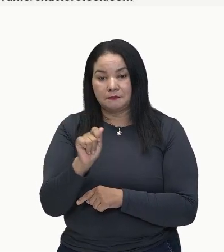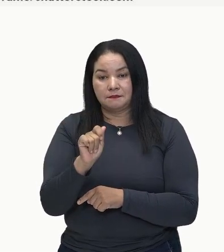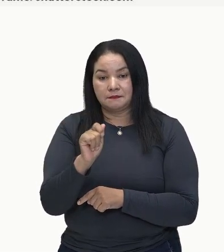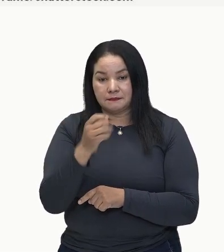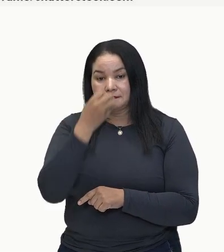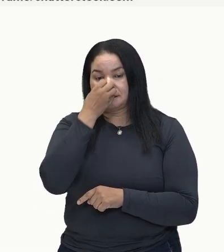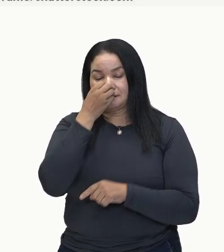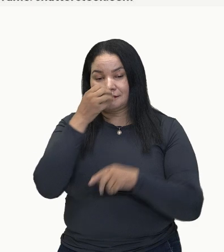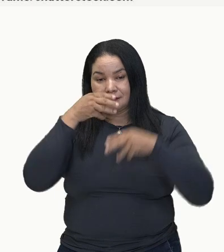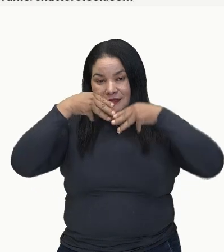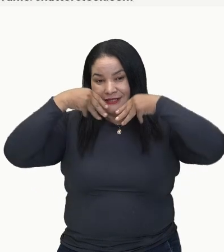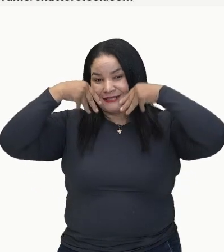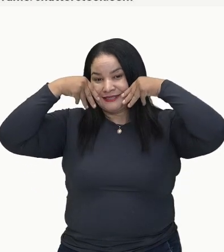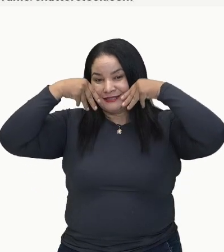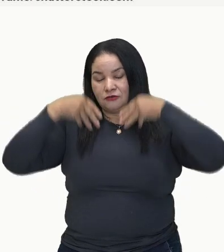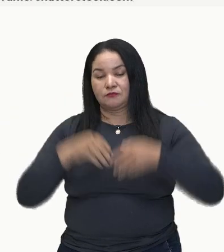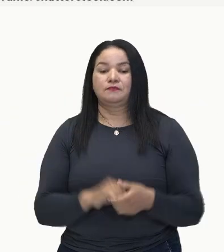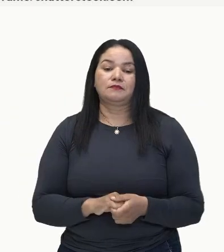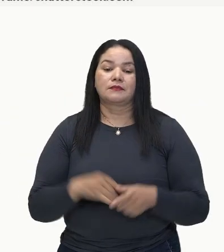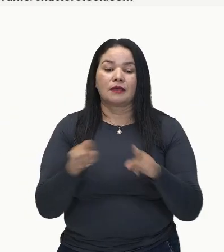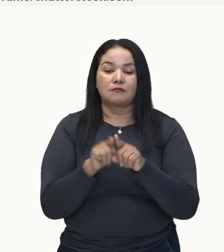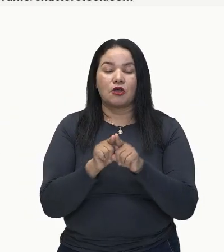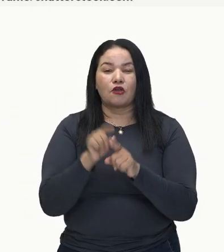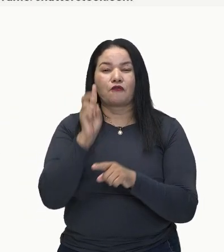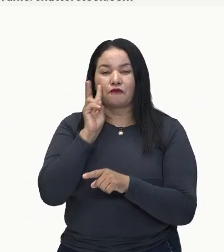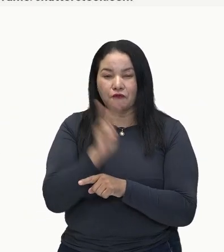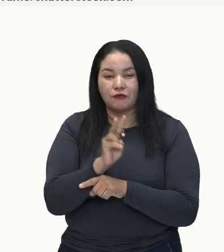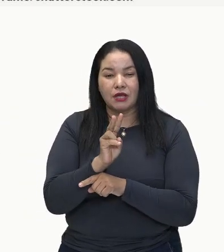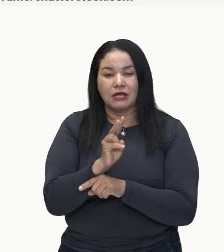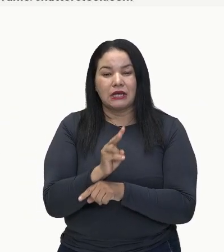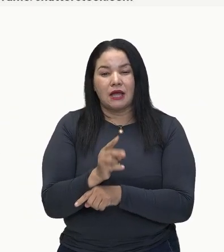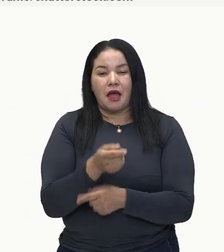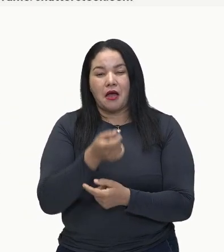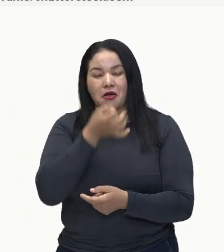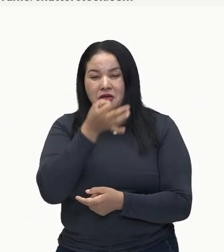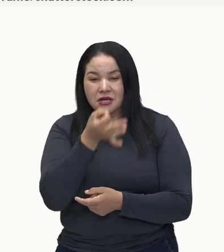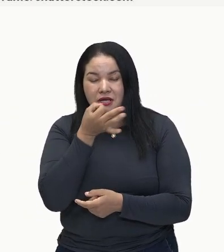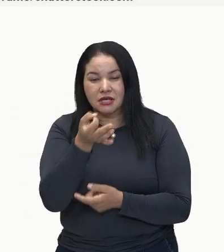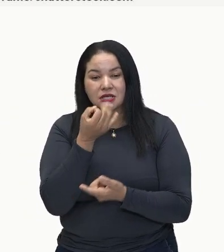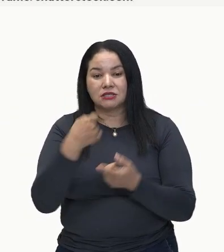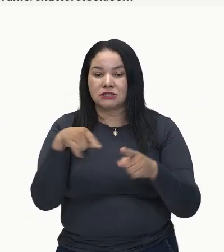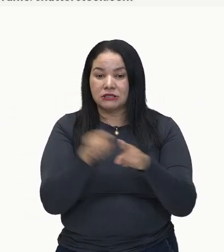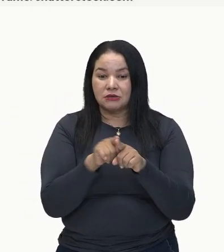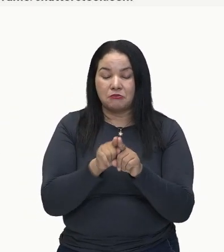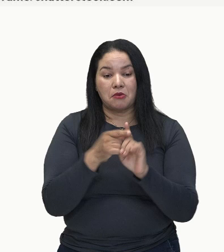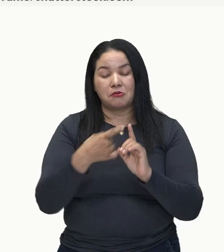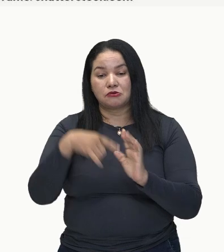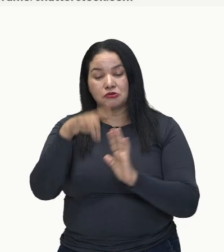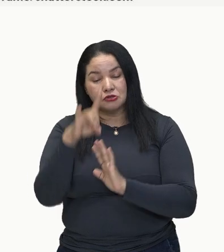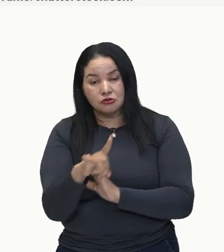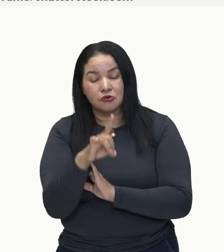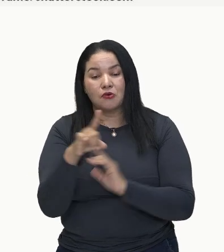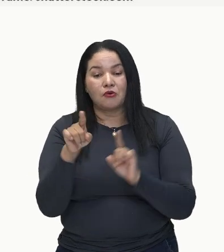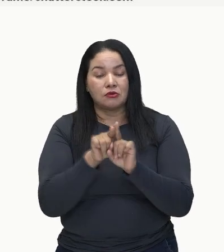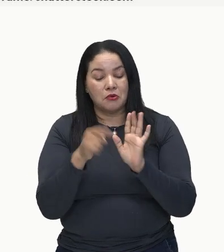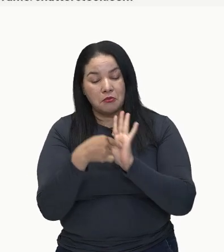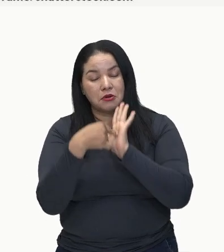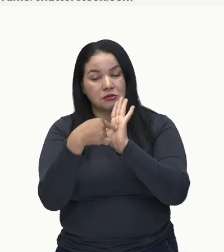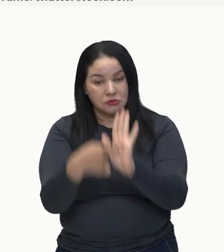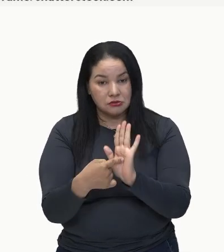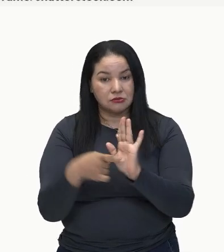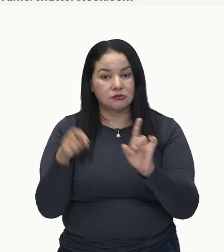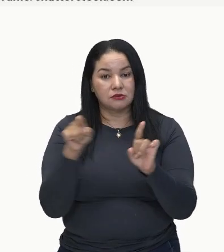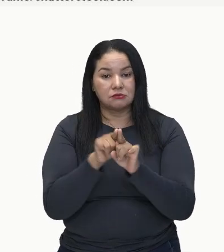que ele vai fazendo essa crítica, apresentou ali o diretor, o Todd Phillips, né? E ele